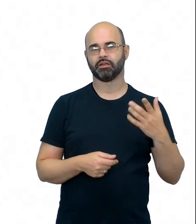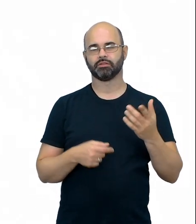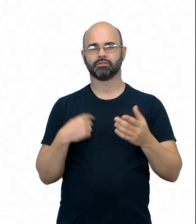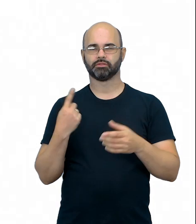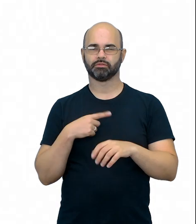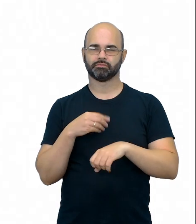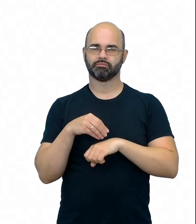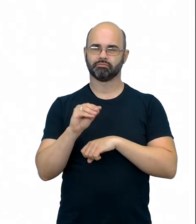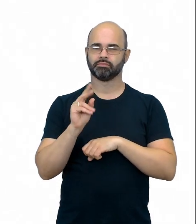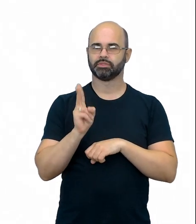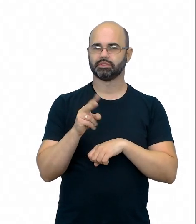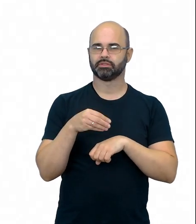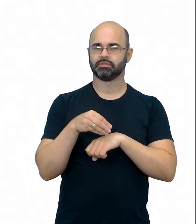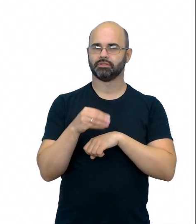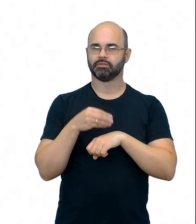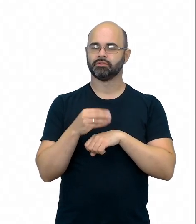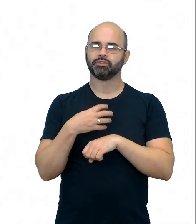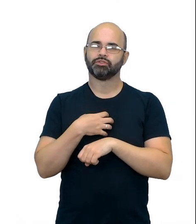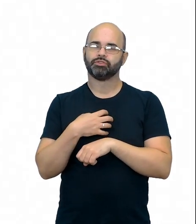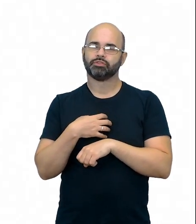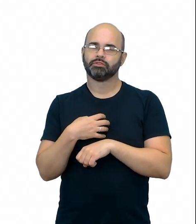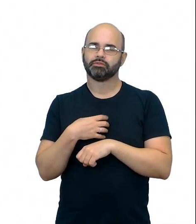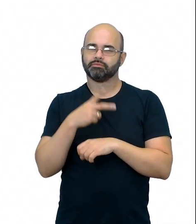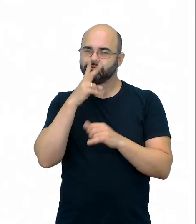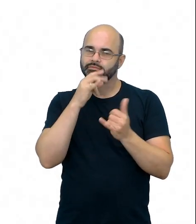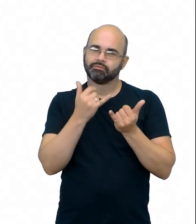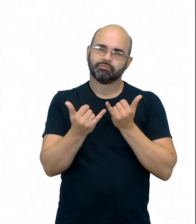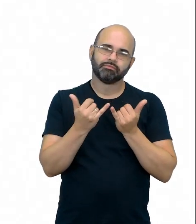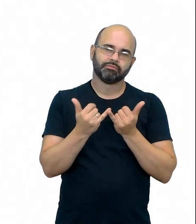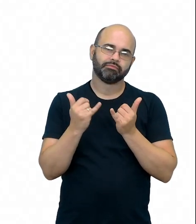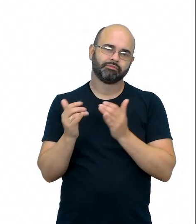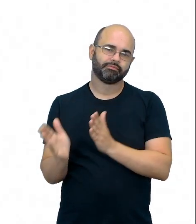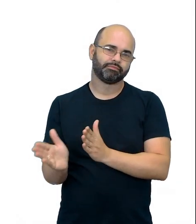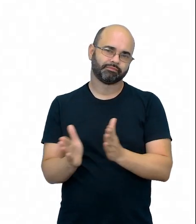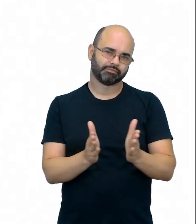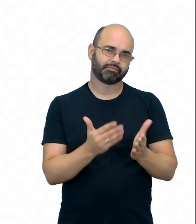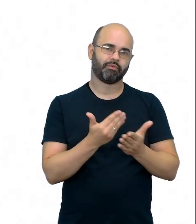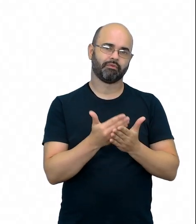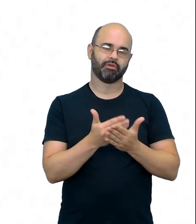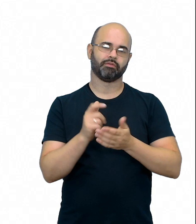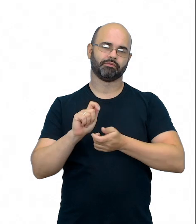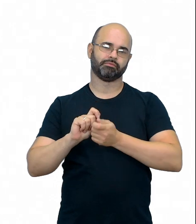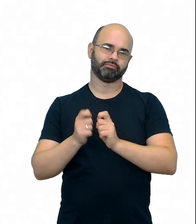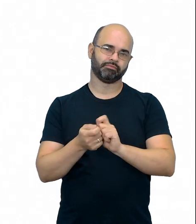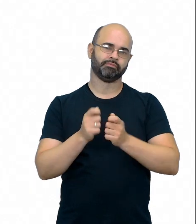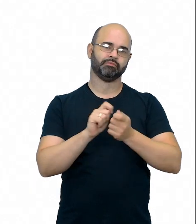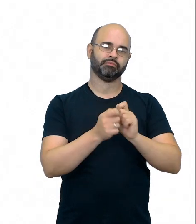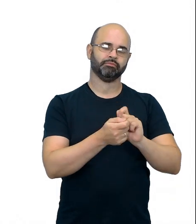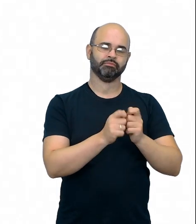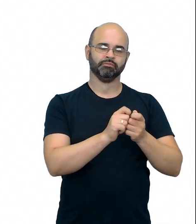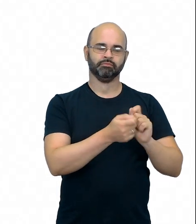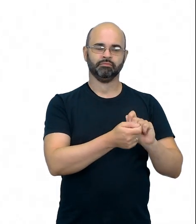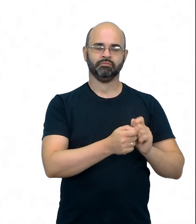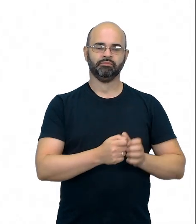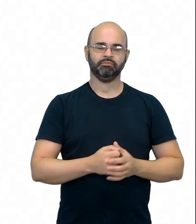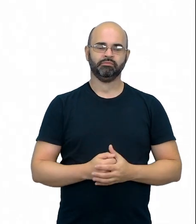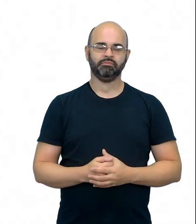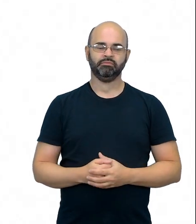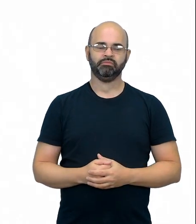esquema semelhante para vocês conseguirem adequar com a sequência das aulas. Vamos analisar a aula, então,